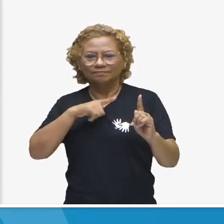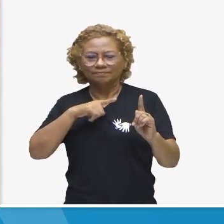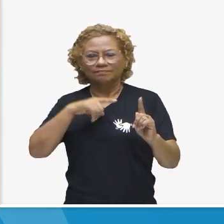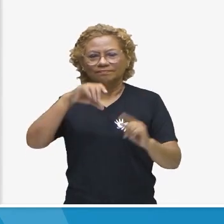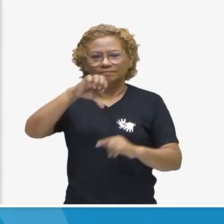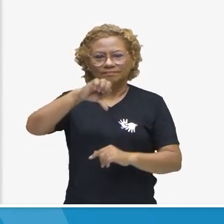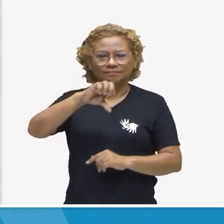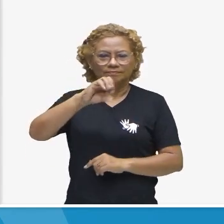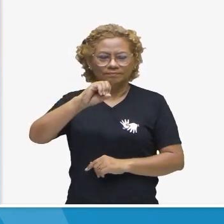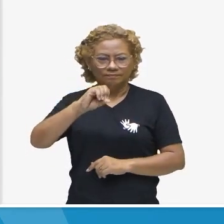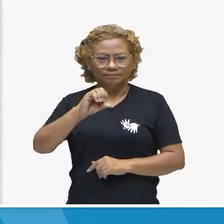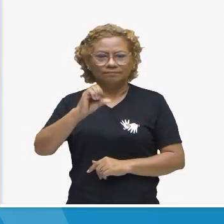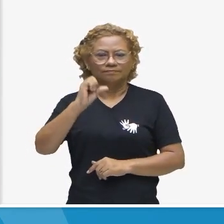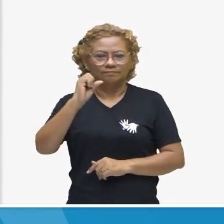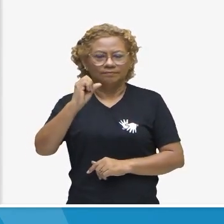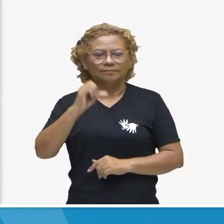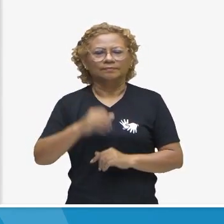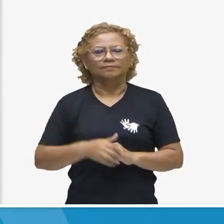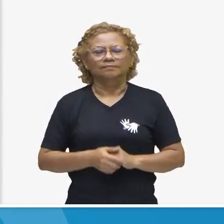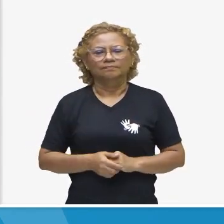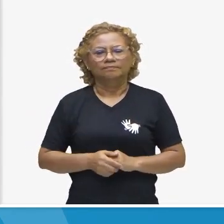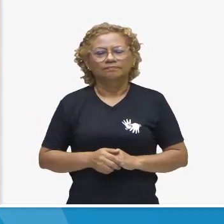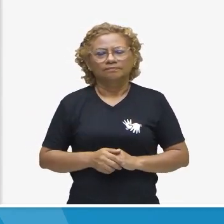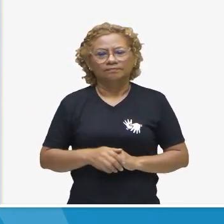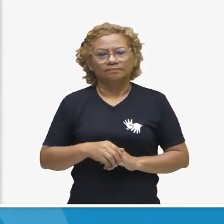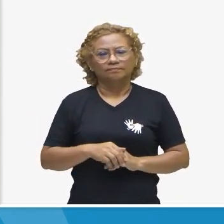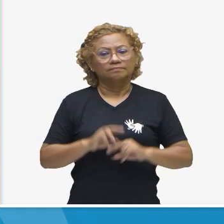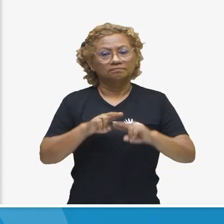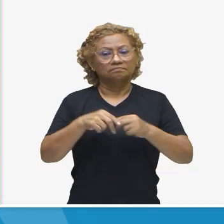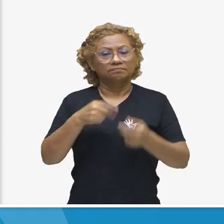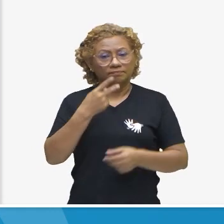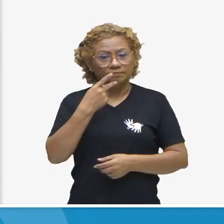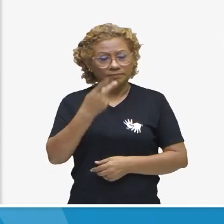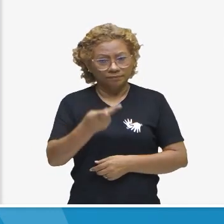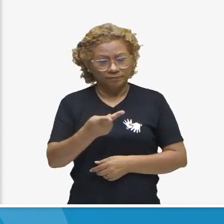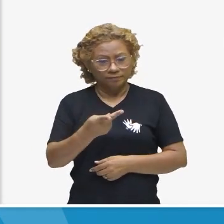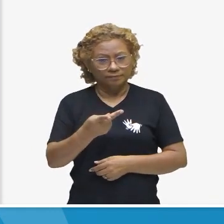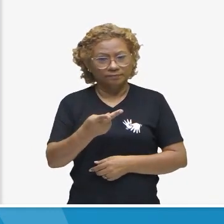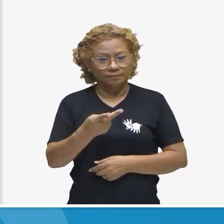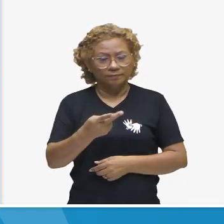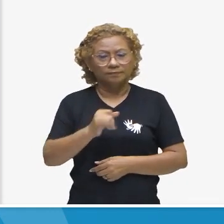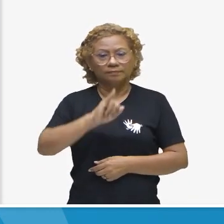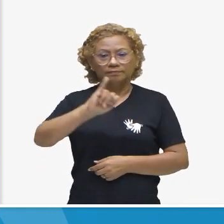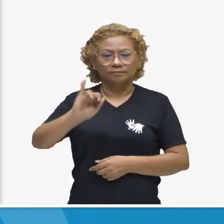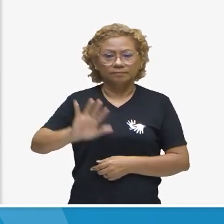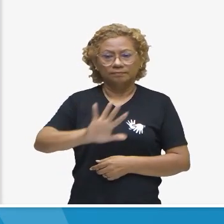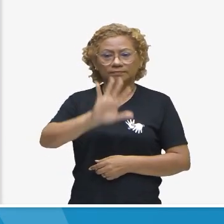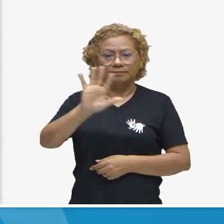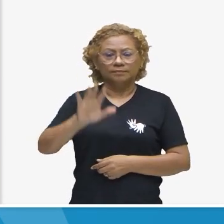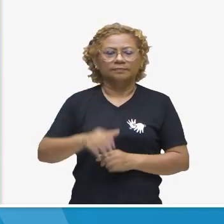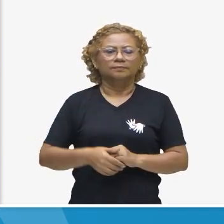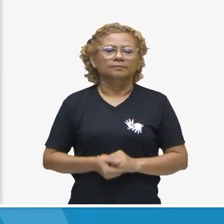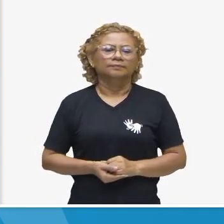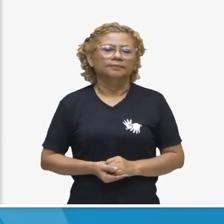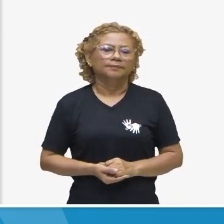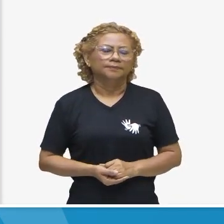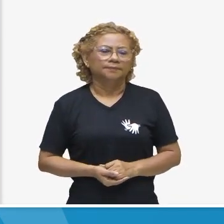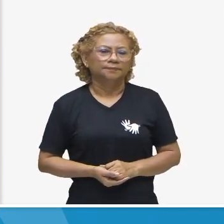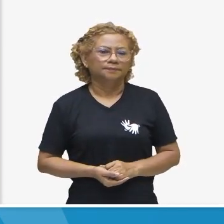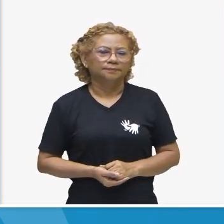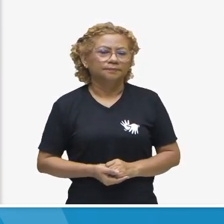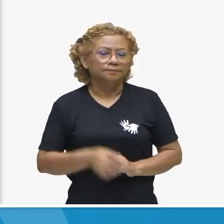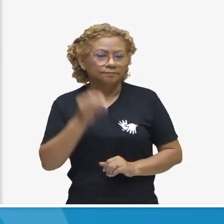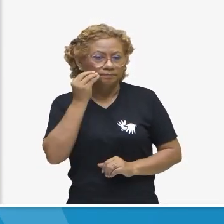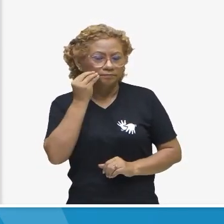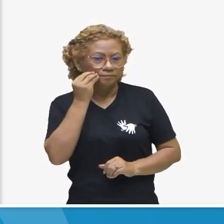isso que nós damos o nome de projeção ortogonal, tudo bem? Vamos lá para a nossa próxima cartela, para a gente ver,